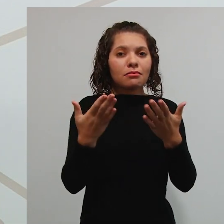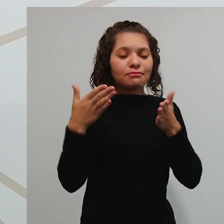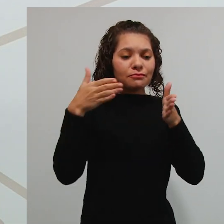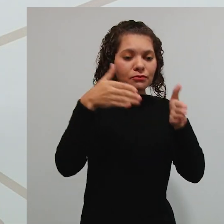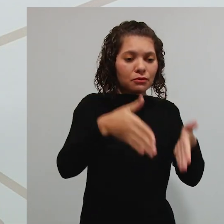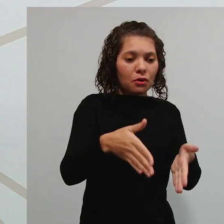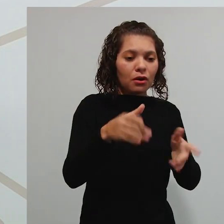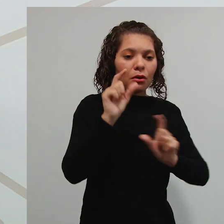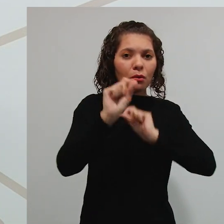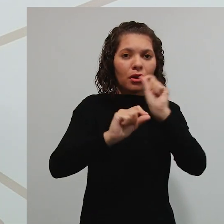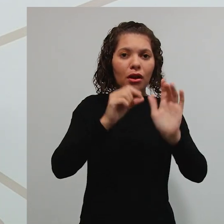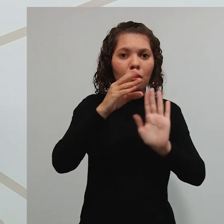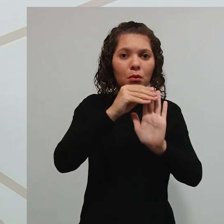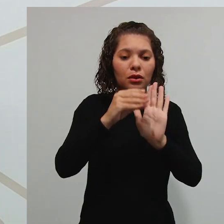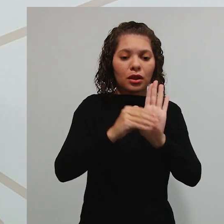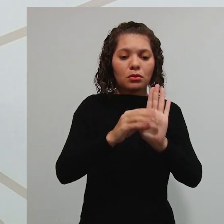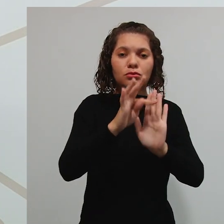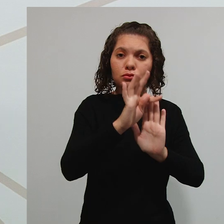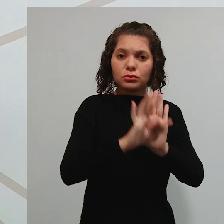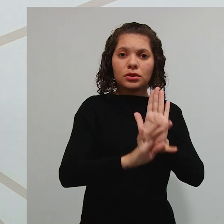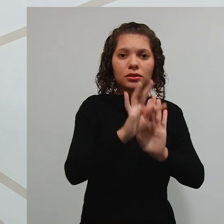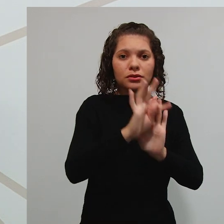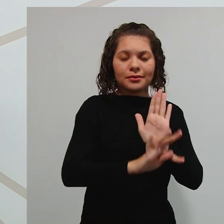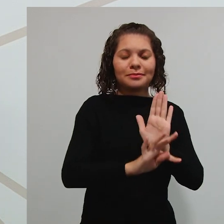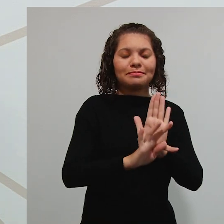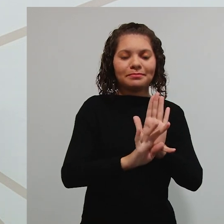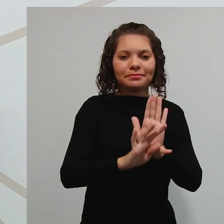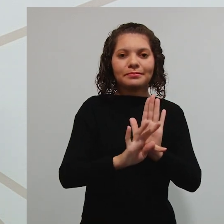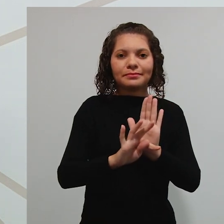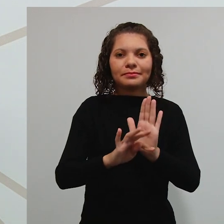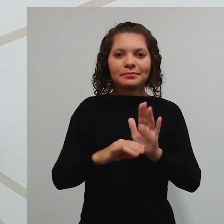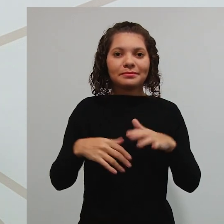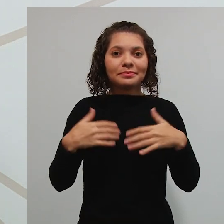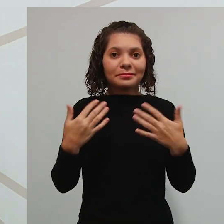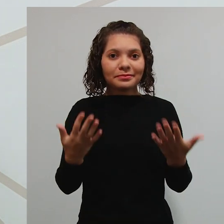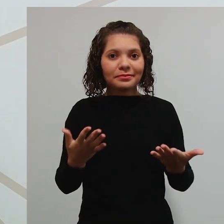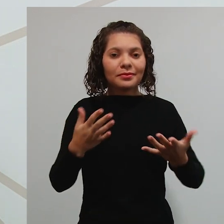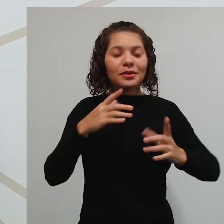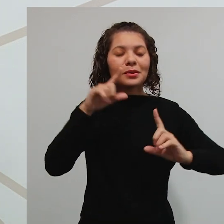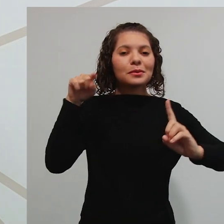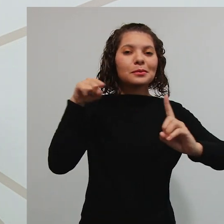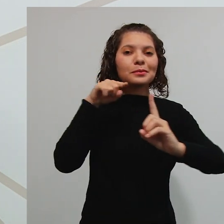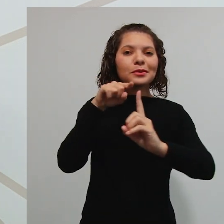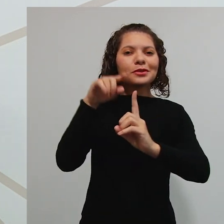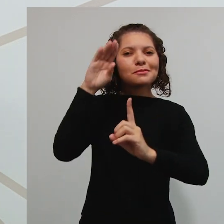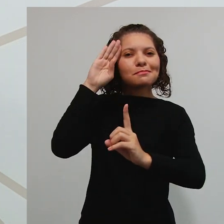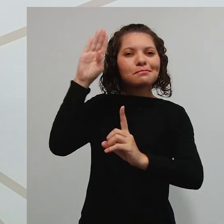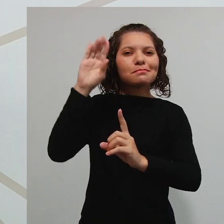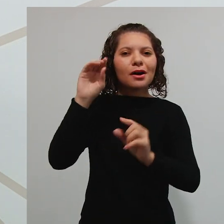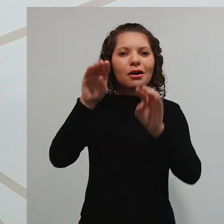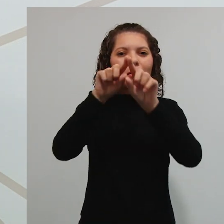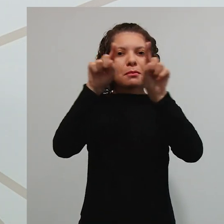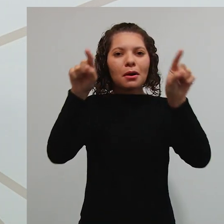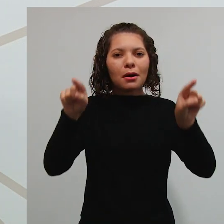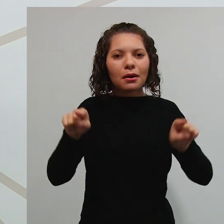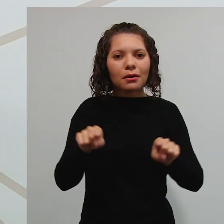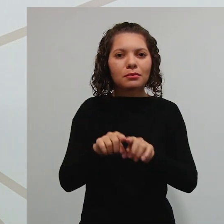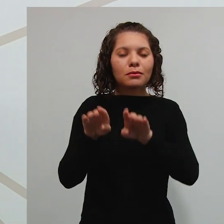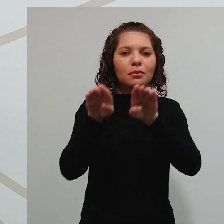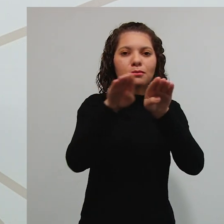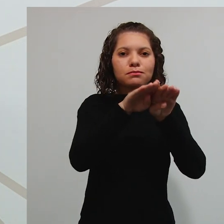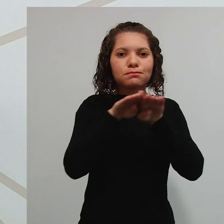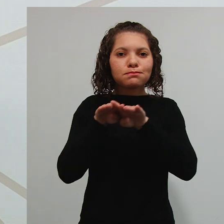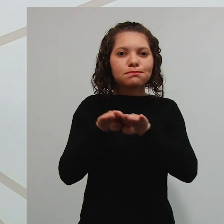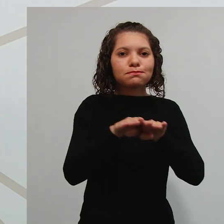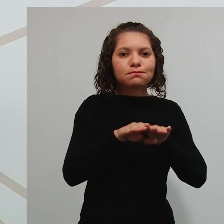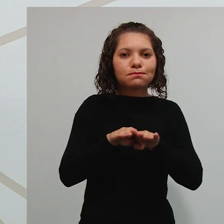no quê? Você se concentra no teor do texto. Então, o objetivo da formatação, da